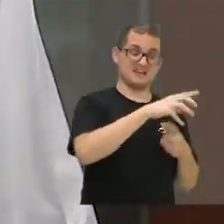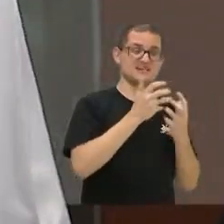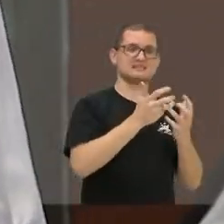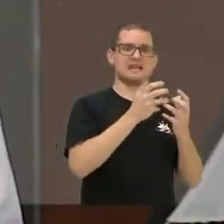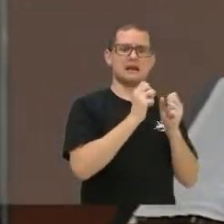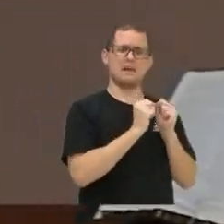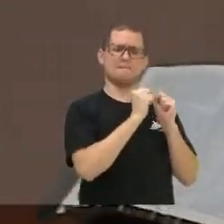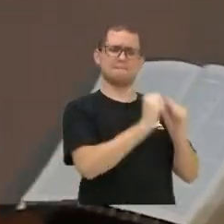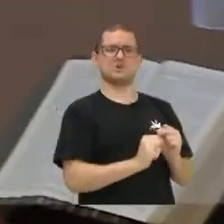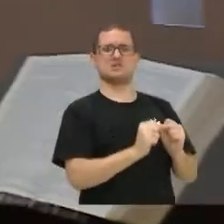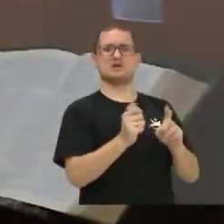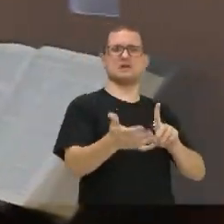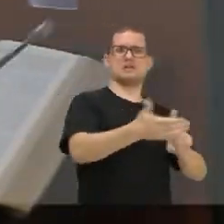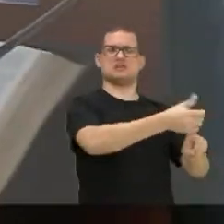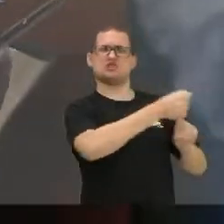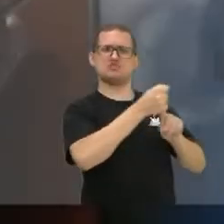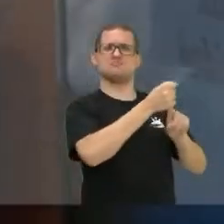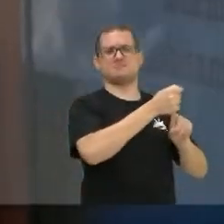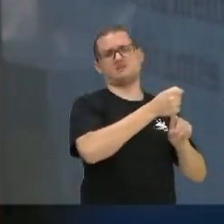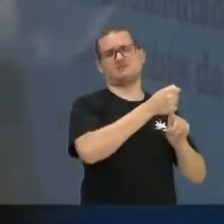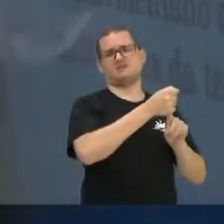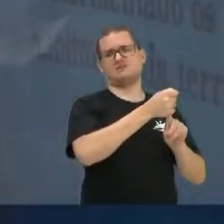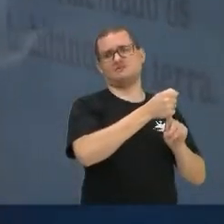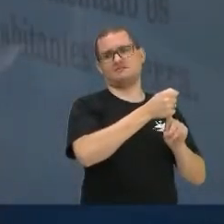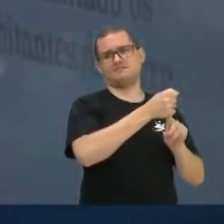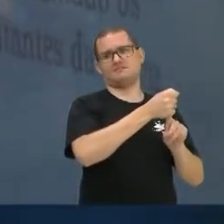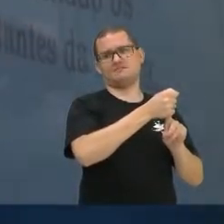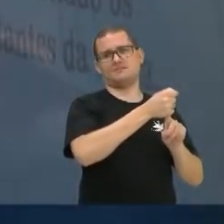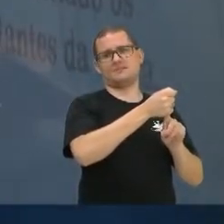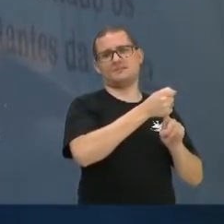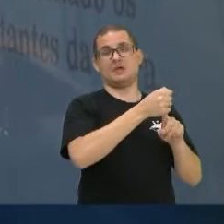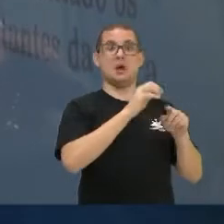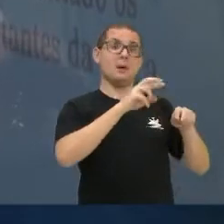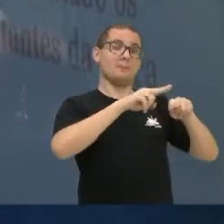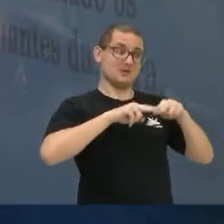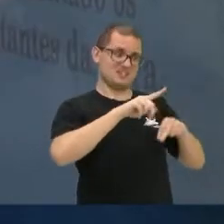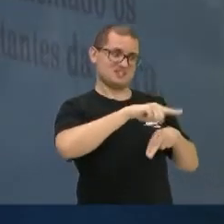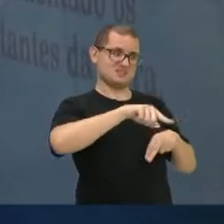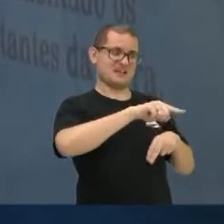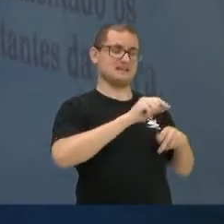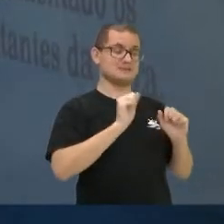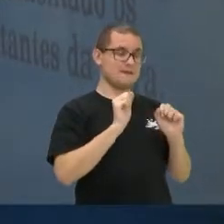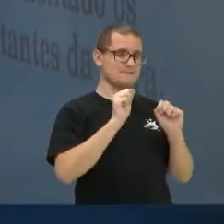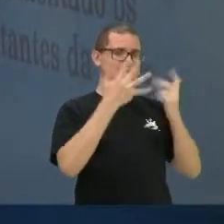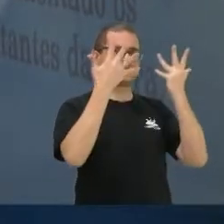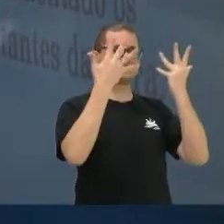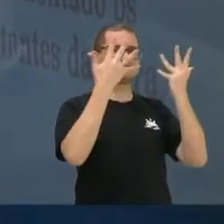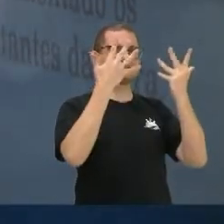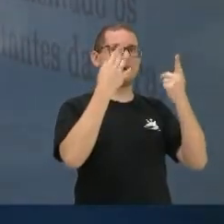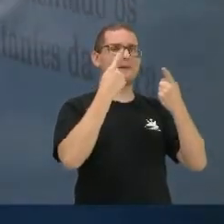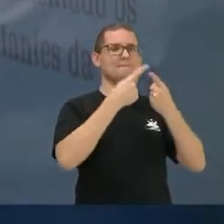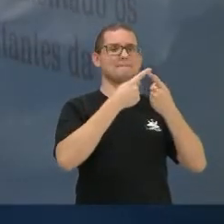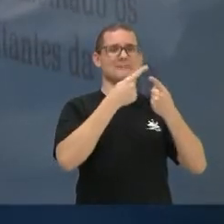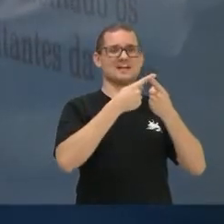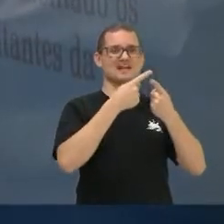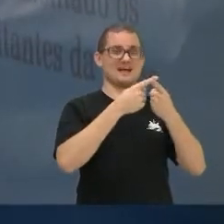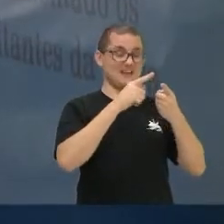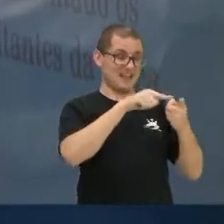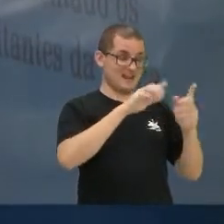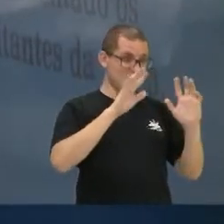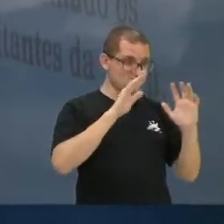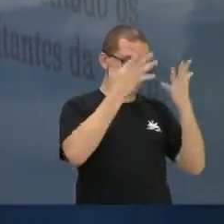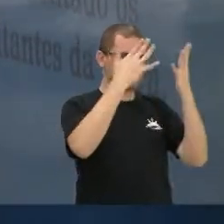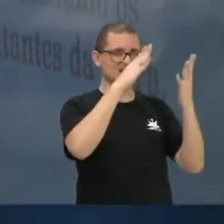domínio de dominar por isso festejam é a festa dos